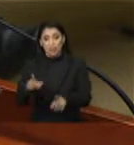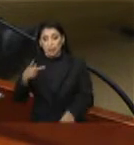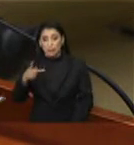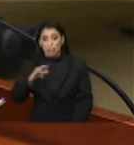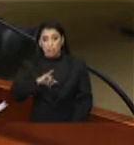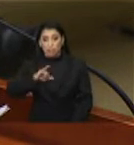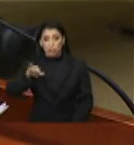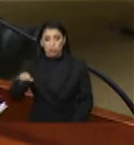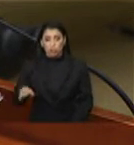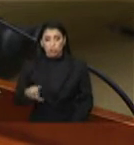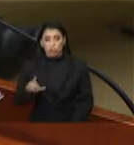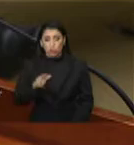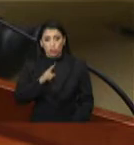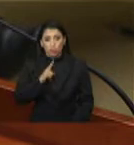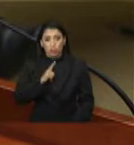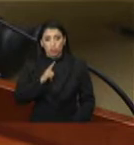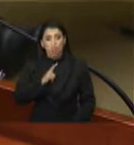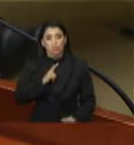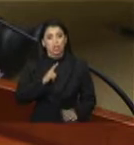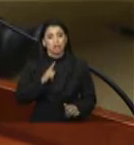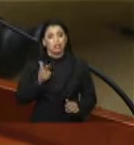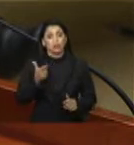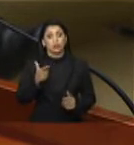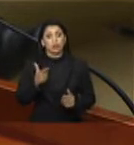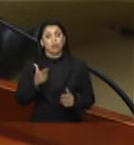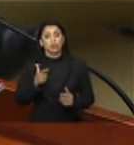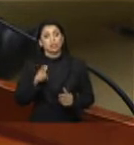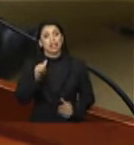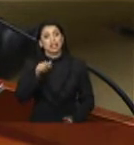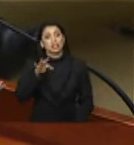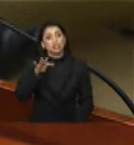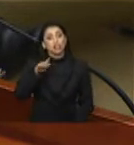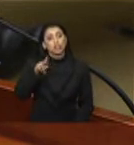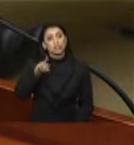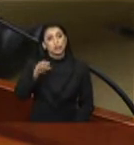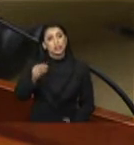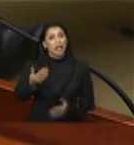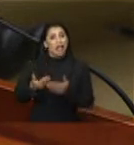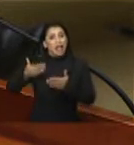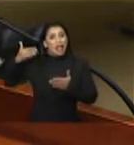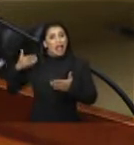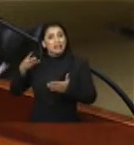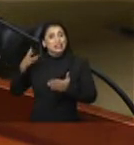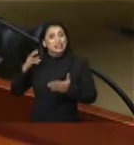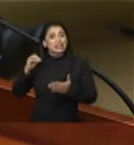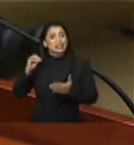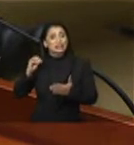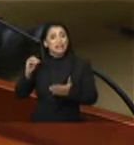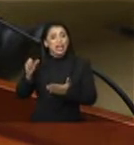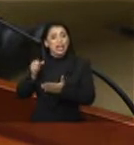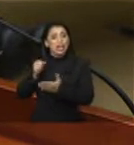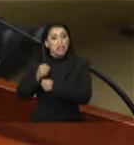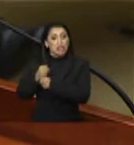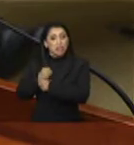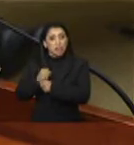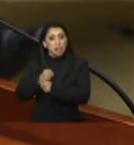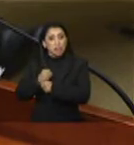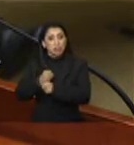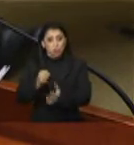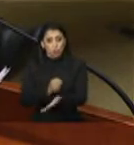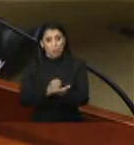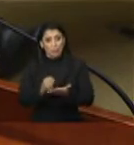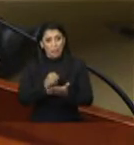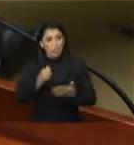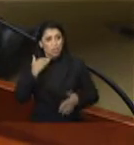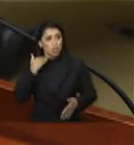desbloquearam seus ativos há 30 anos com base em liminares de juízes de